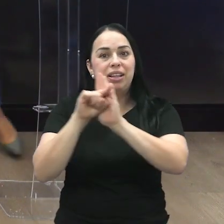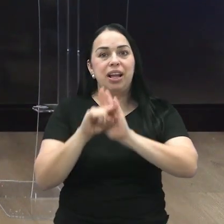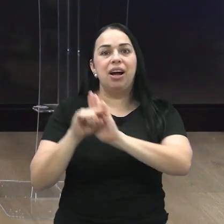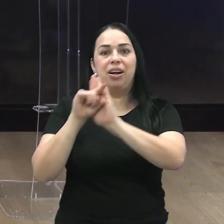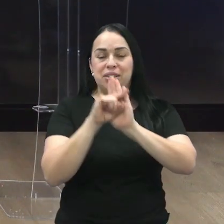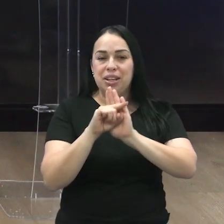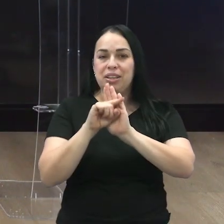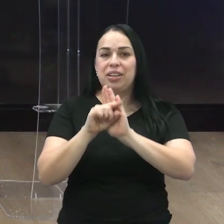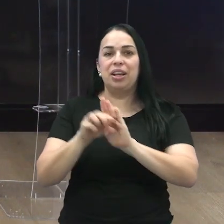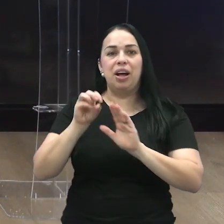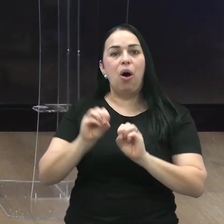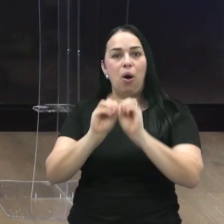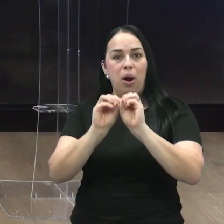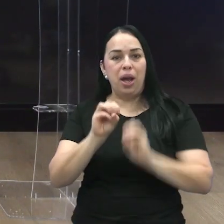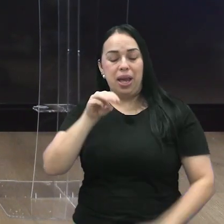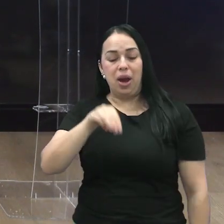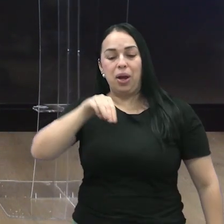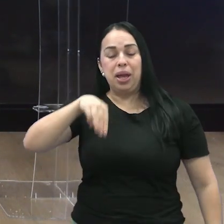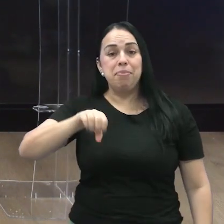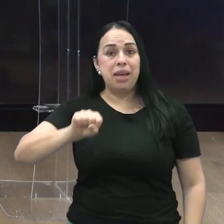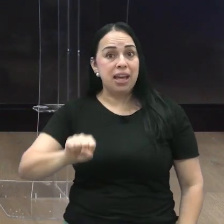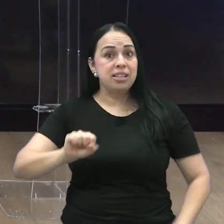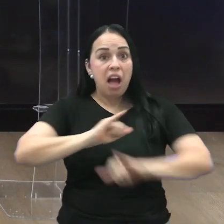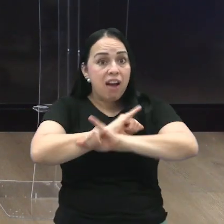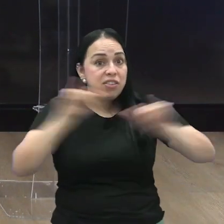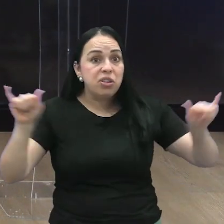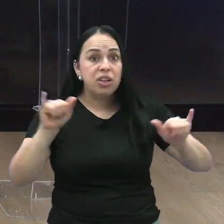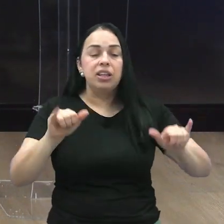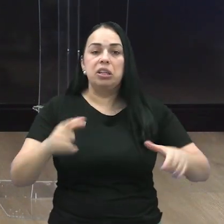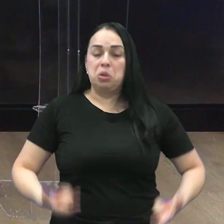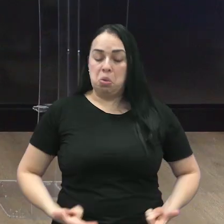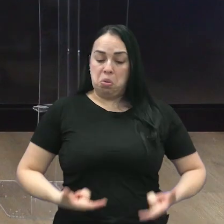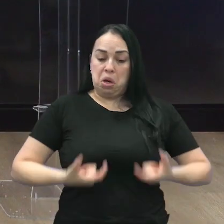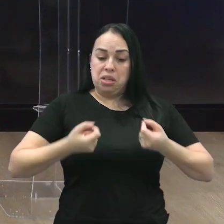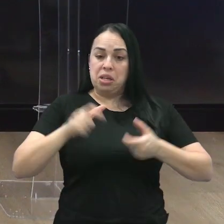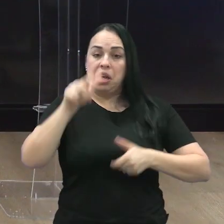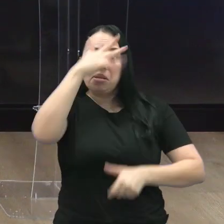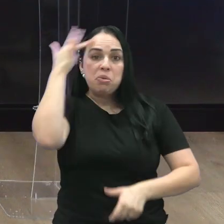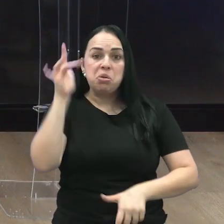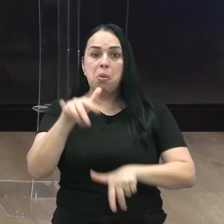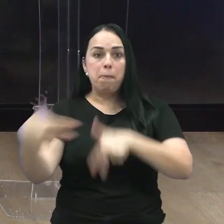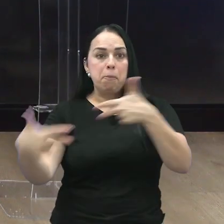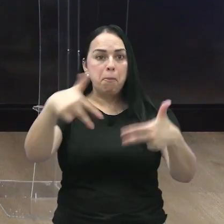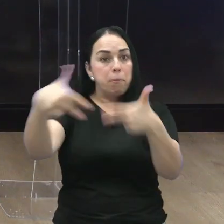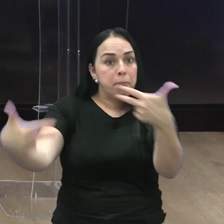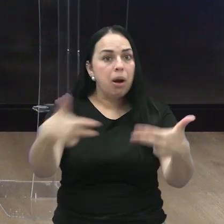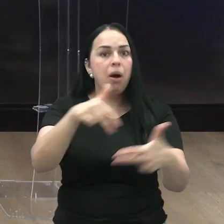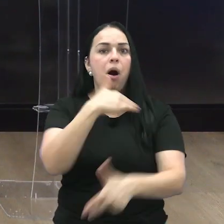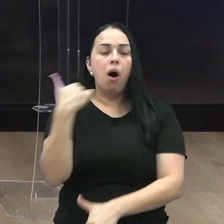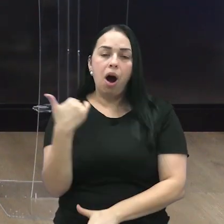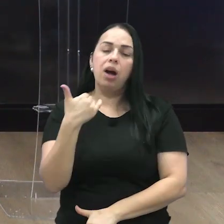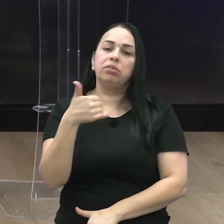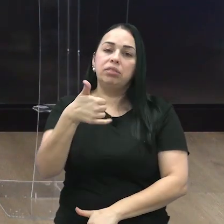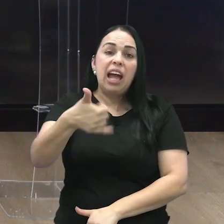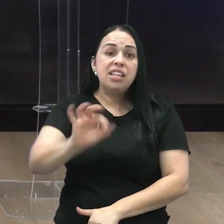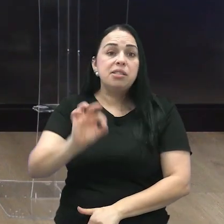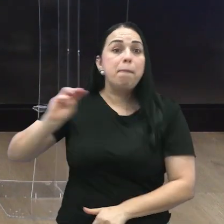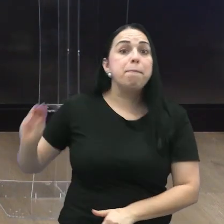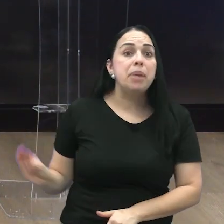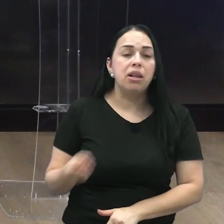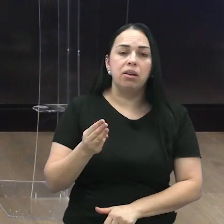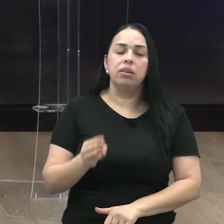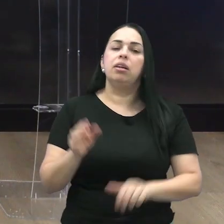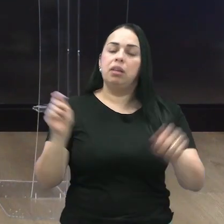Organização Mundial de Saúde mostram que o câncer mata 10 milhões de pessoas por ano no mundo. Boa parte dos casos poderiam